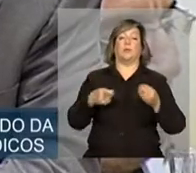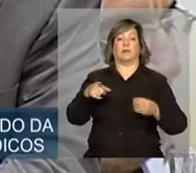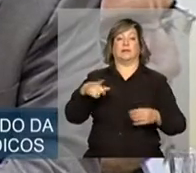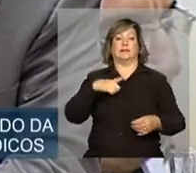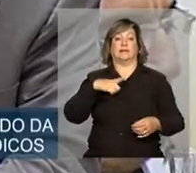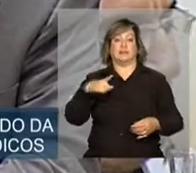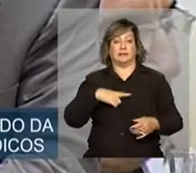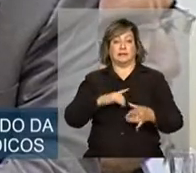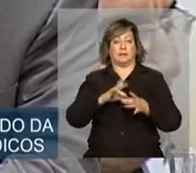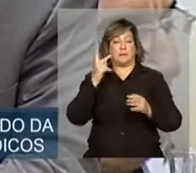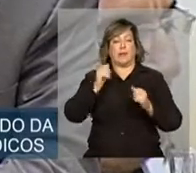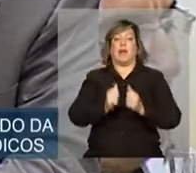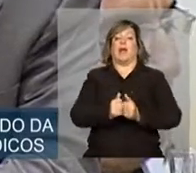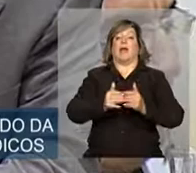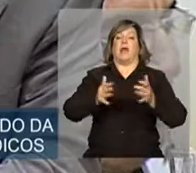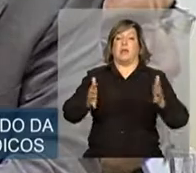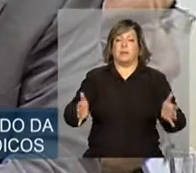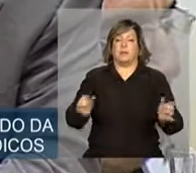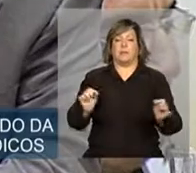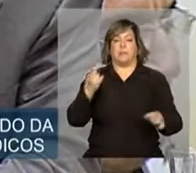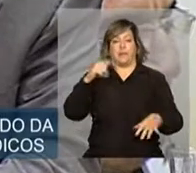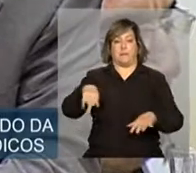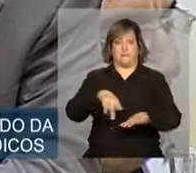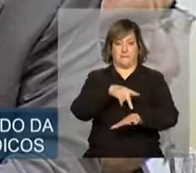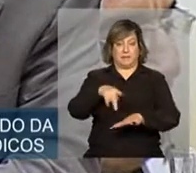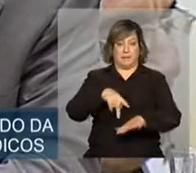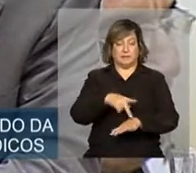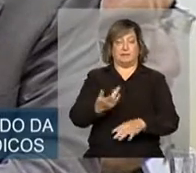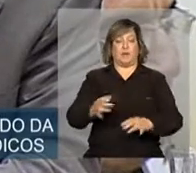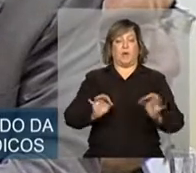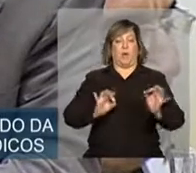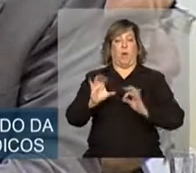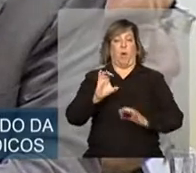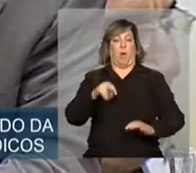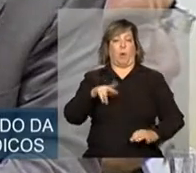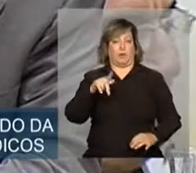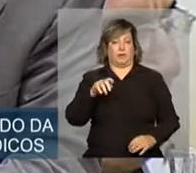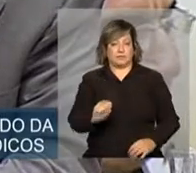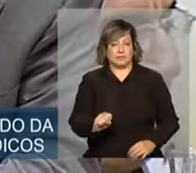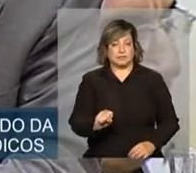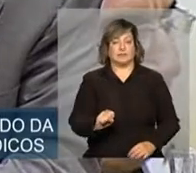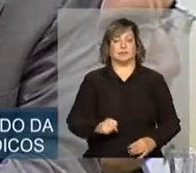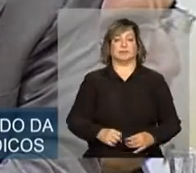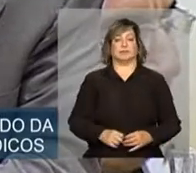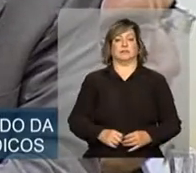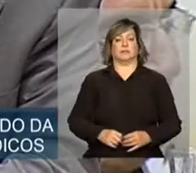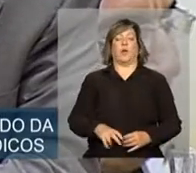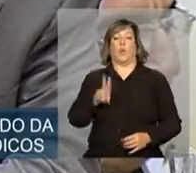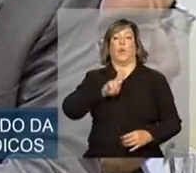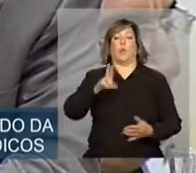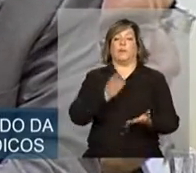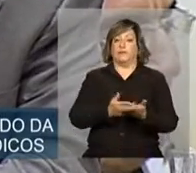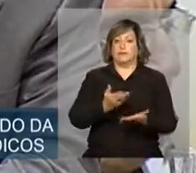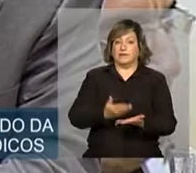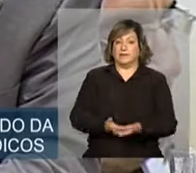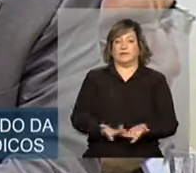tem para abrirmos tanto para países e organizações não governamentais universidades